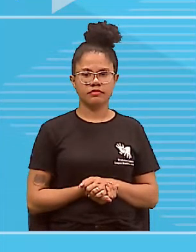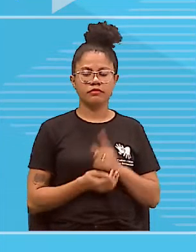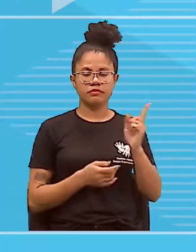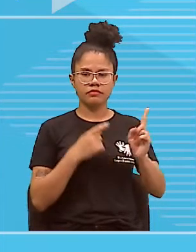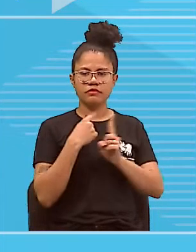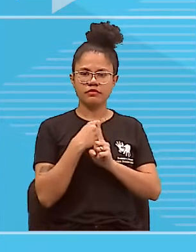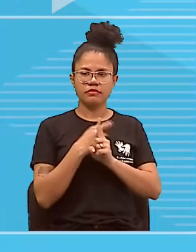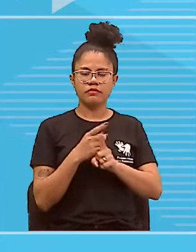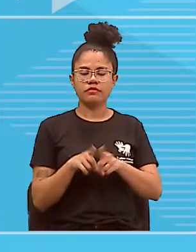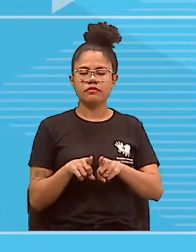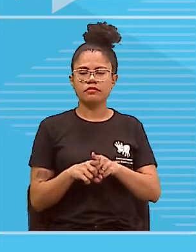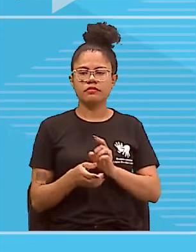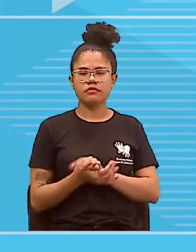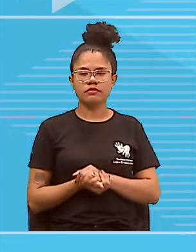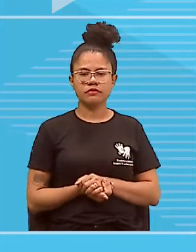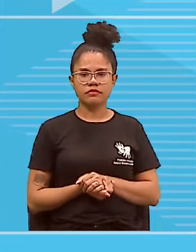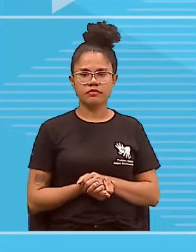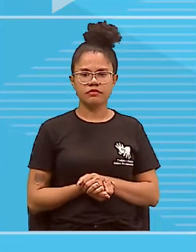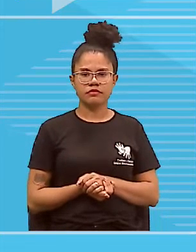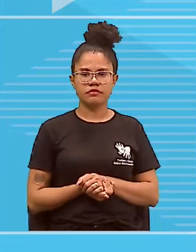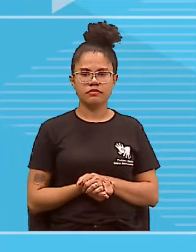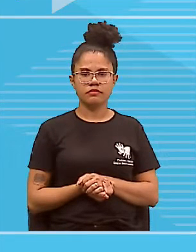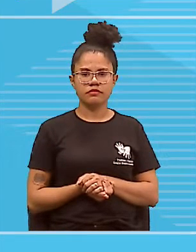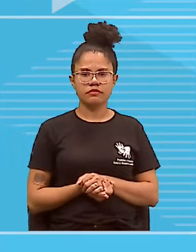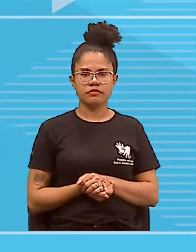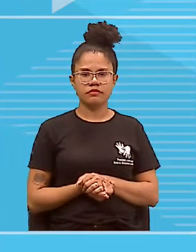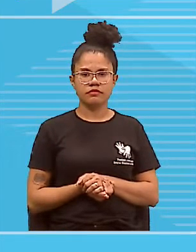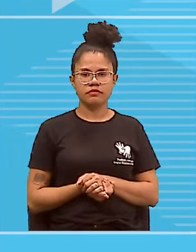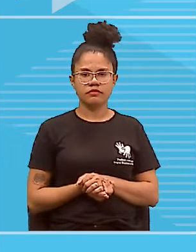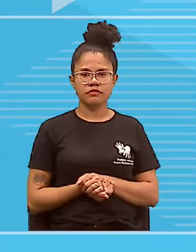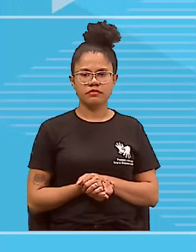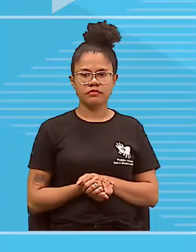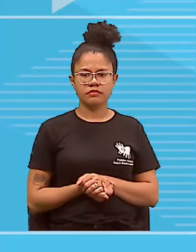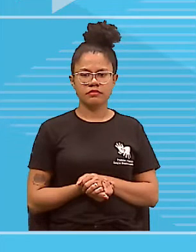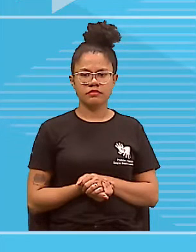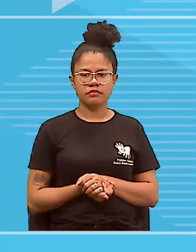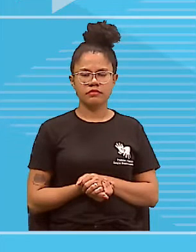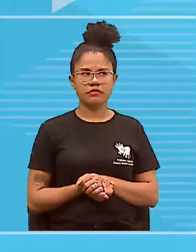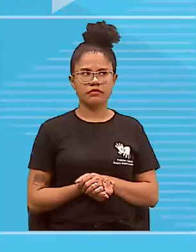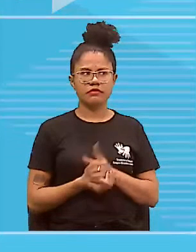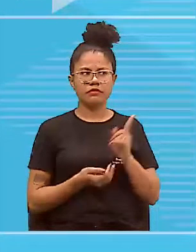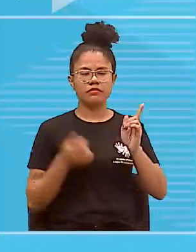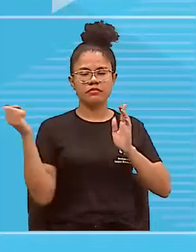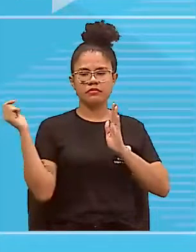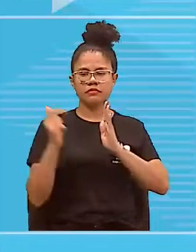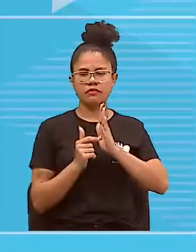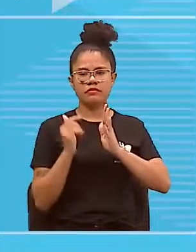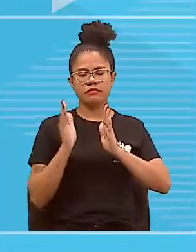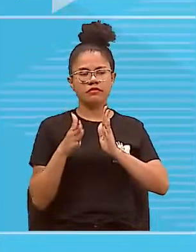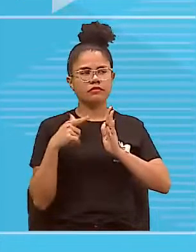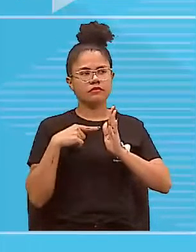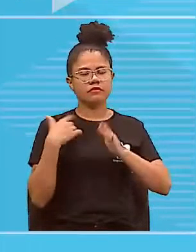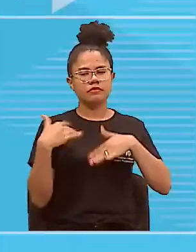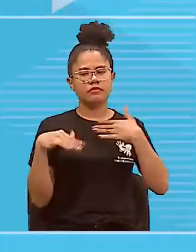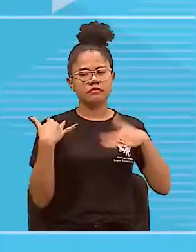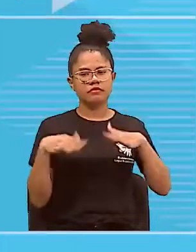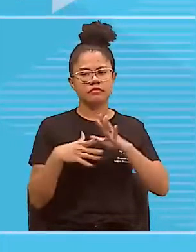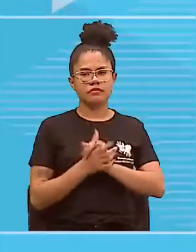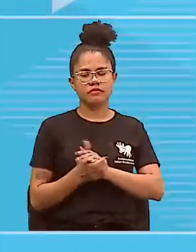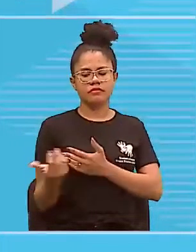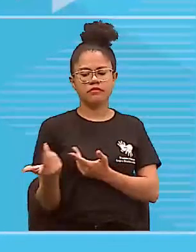e assim teve a ideia de que a luz se comportava como